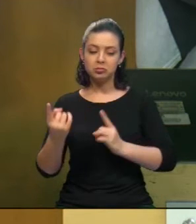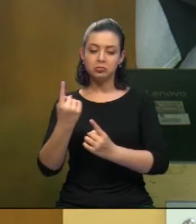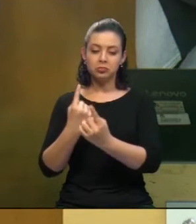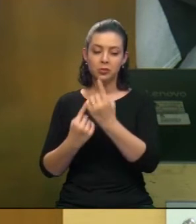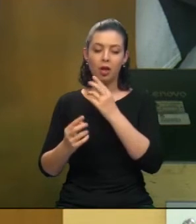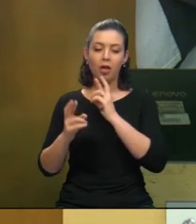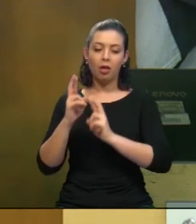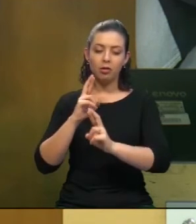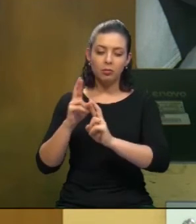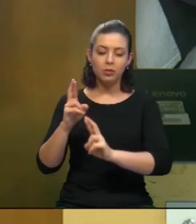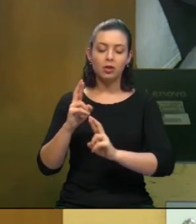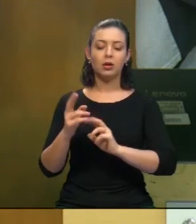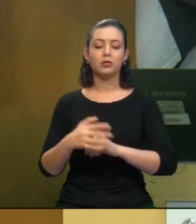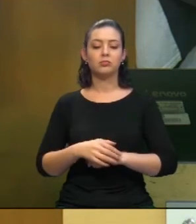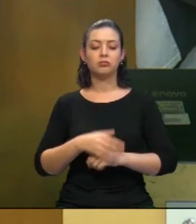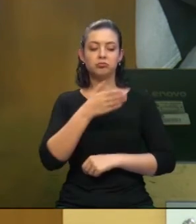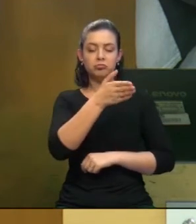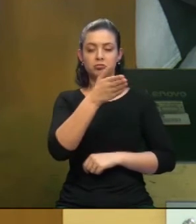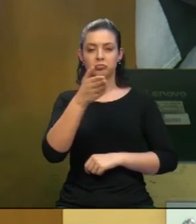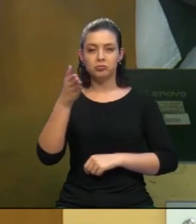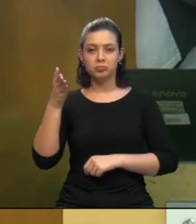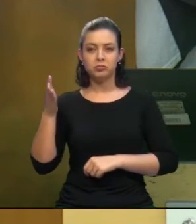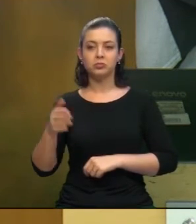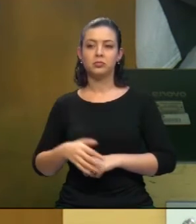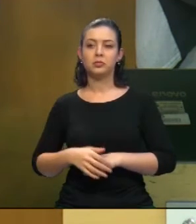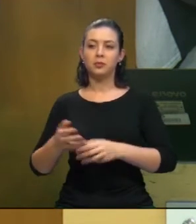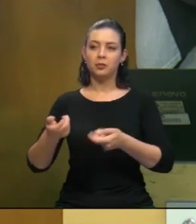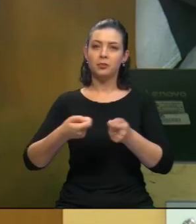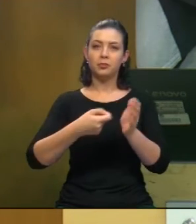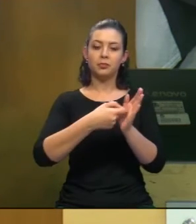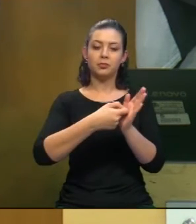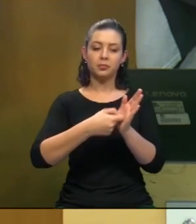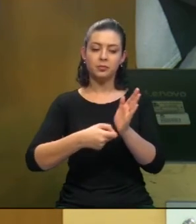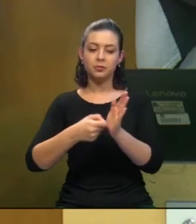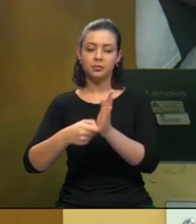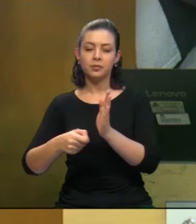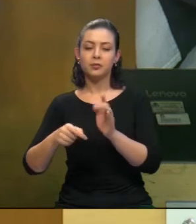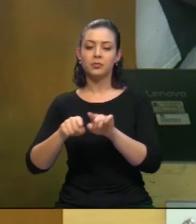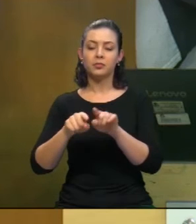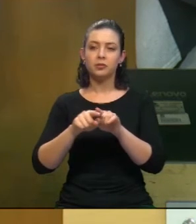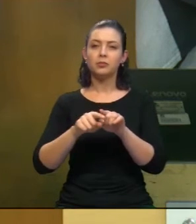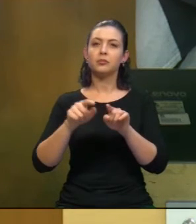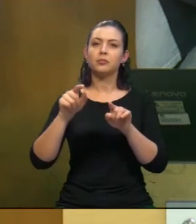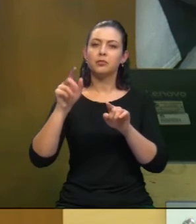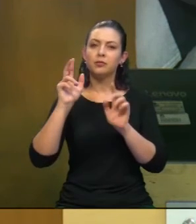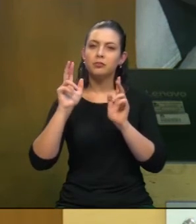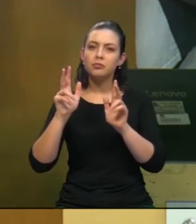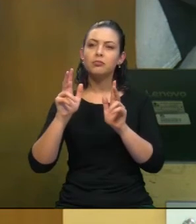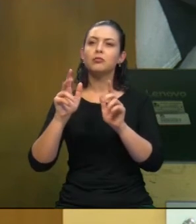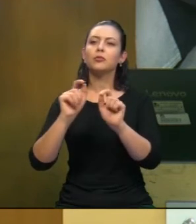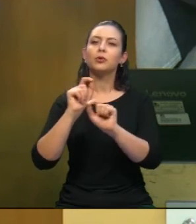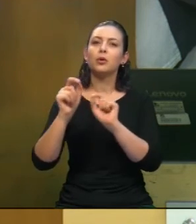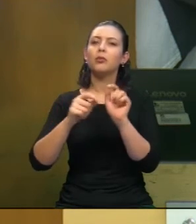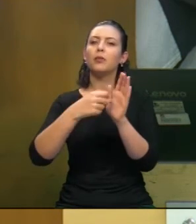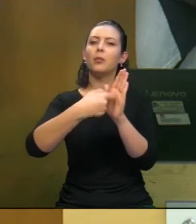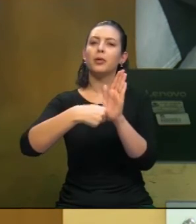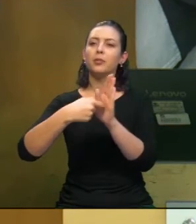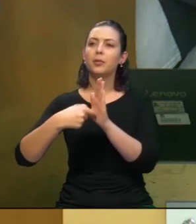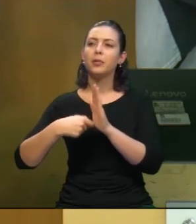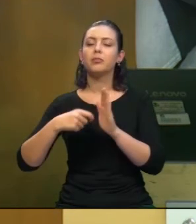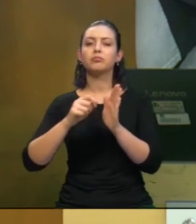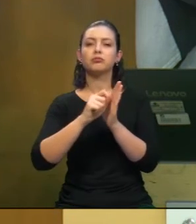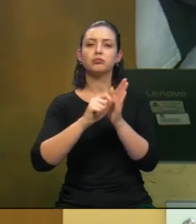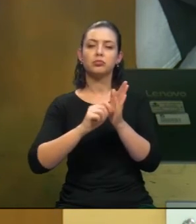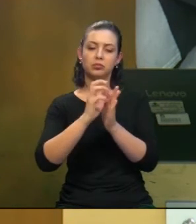é andando pela cidade é colher no rasgar as reivindicações dos municípios amm e aí na medida do possível